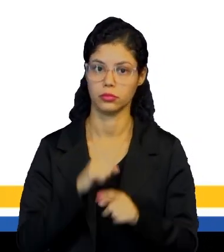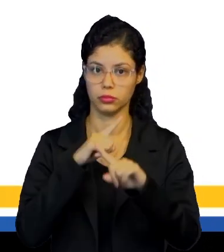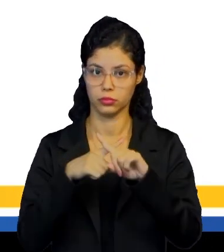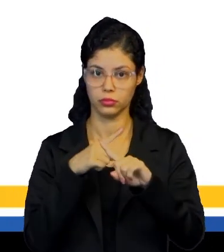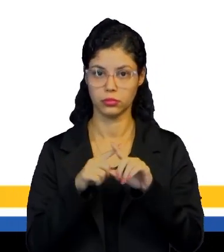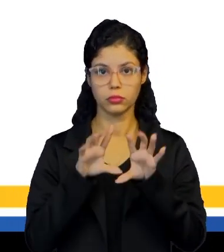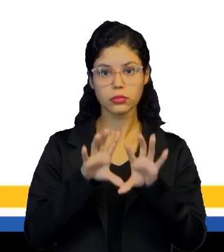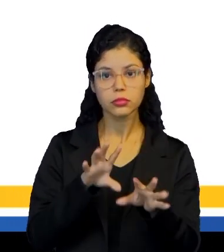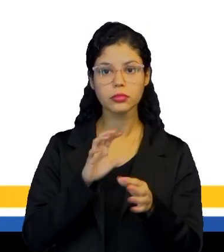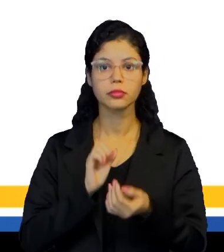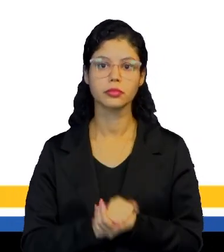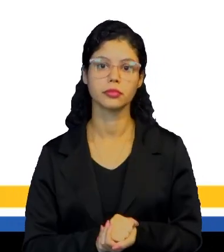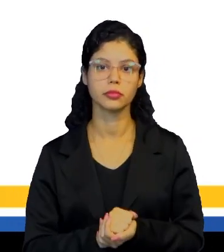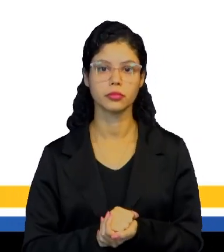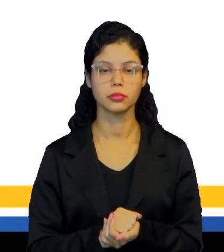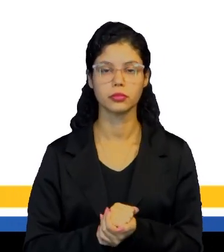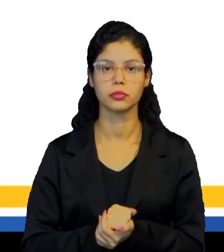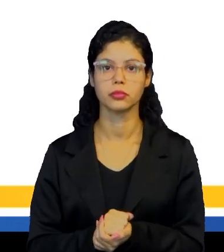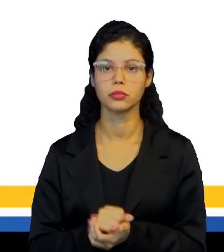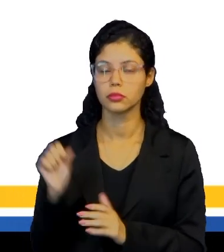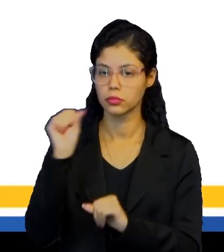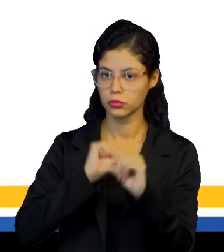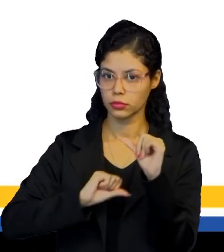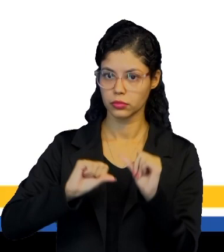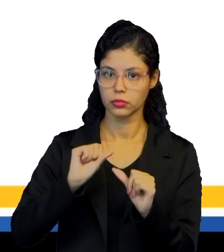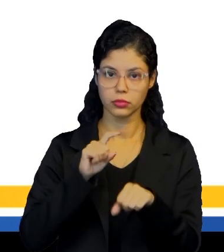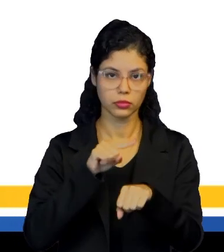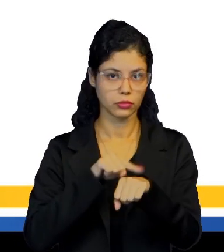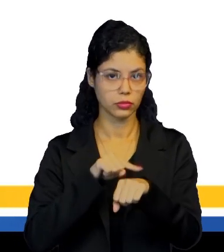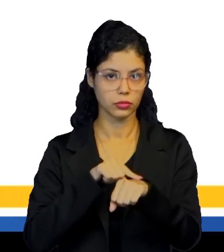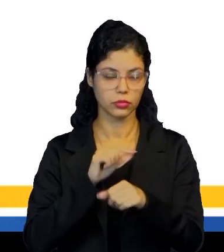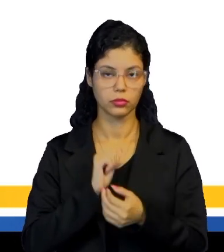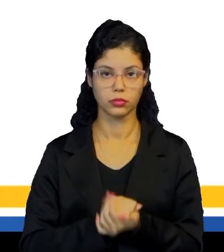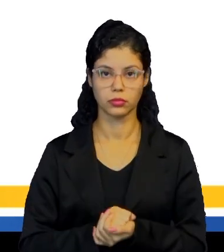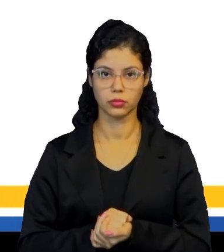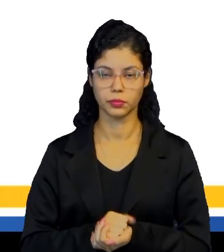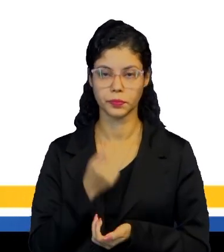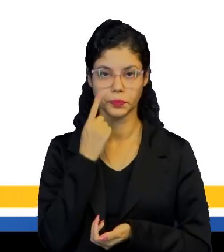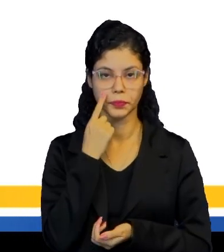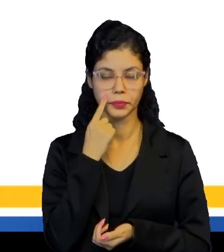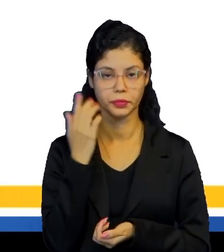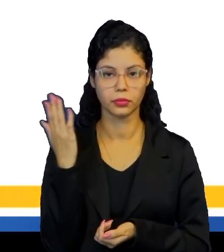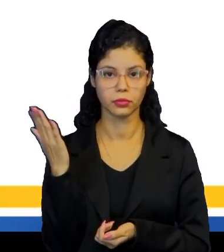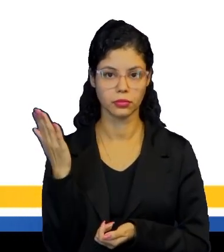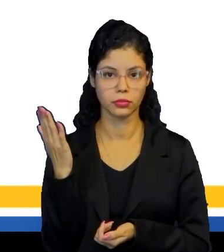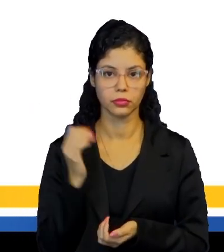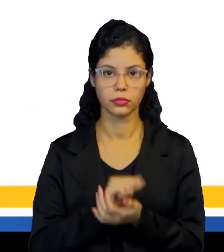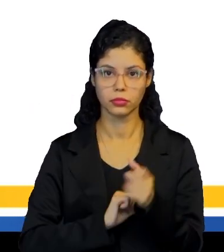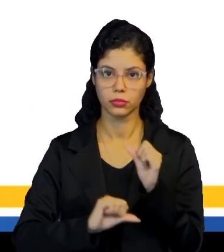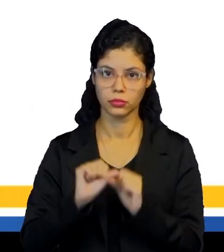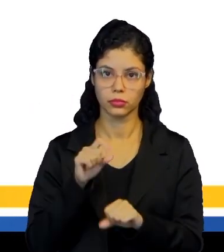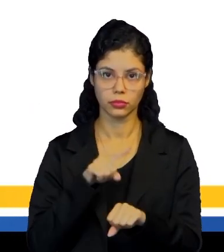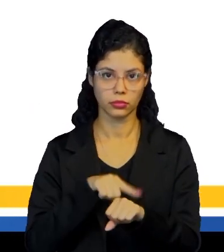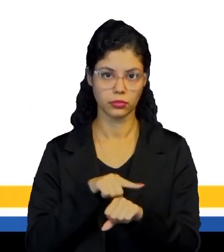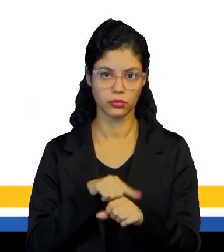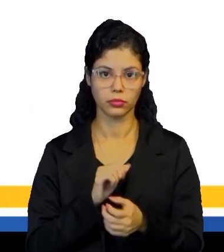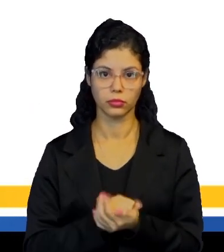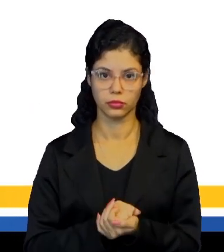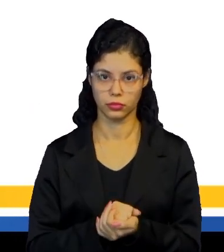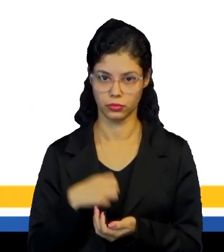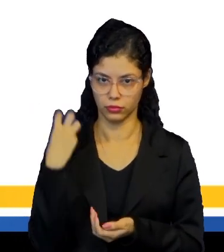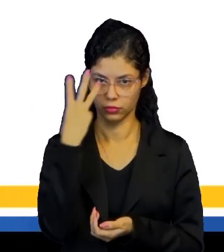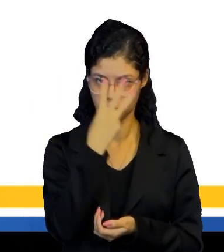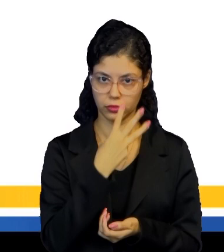multiplica-se aí tá trocando os tempos tá Observe aí vamos trocar os tempos